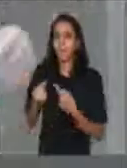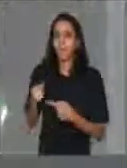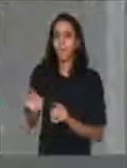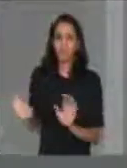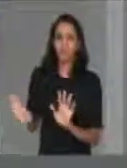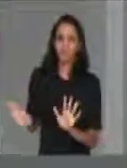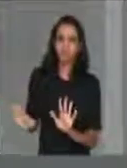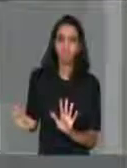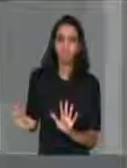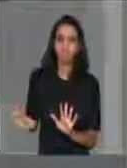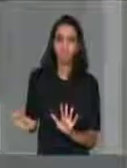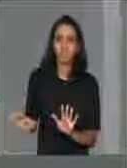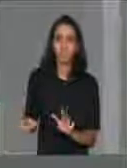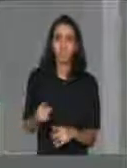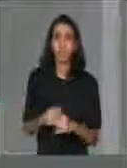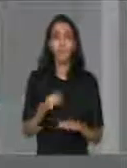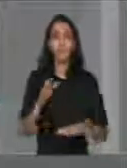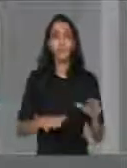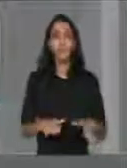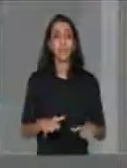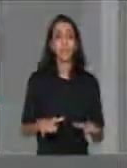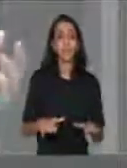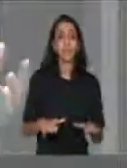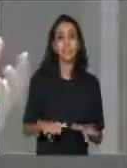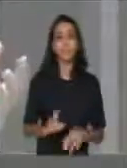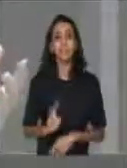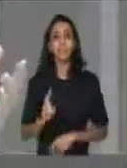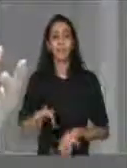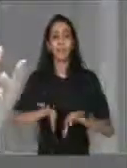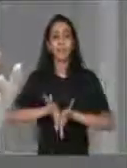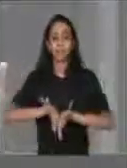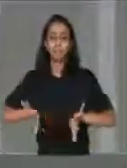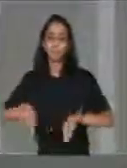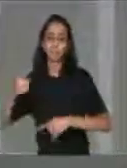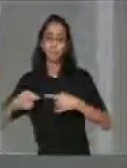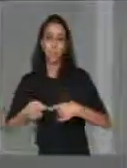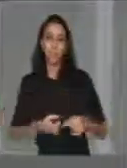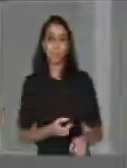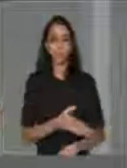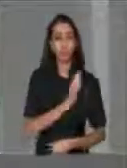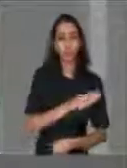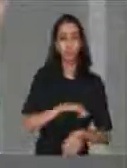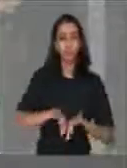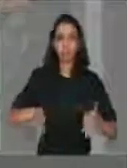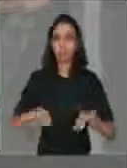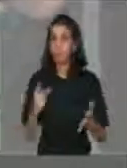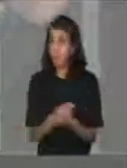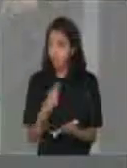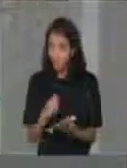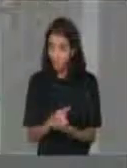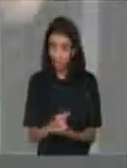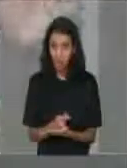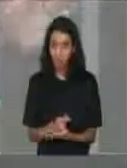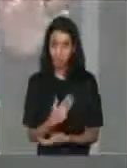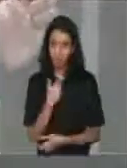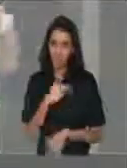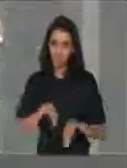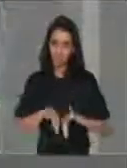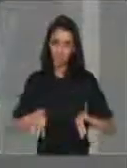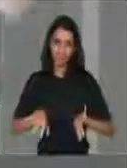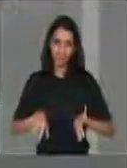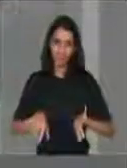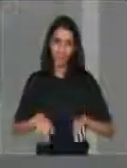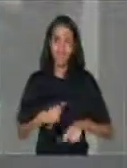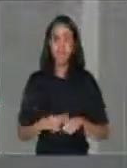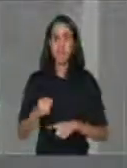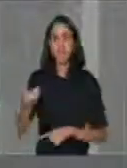para aqueles que separam a razão política do impulso do coração, que é um erro. Como bem sabe meu querido